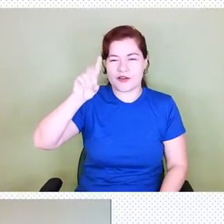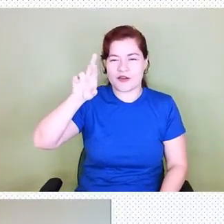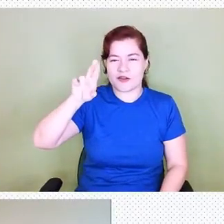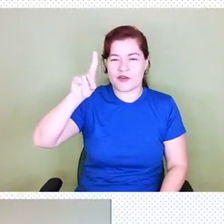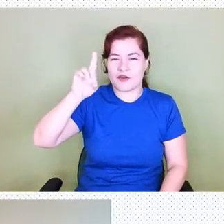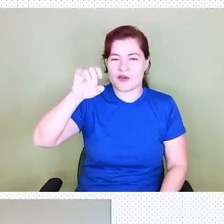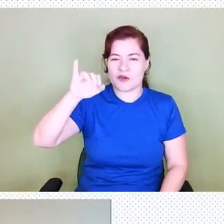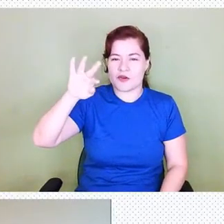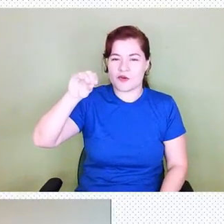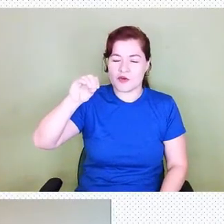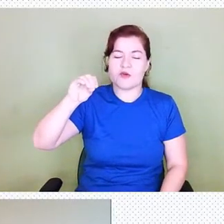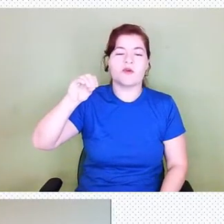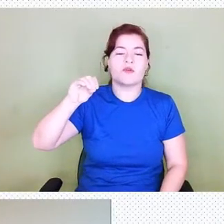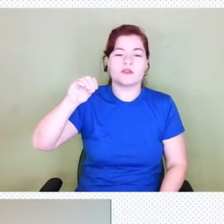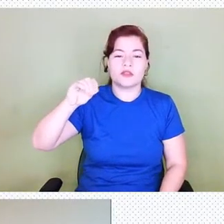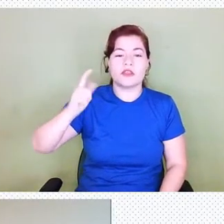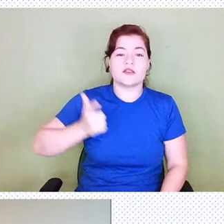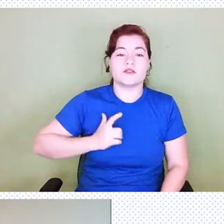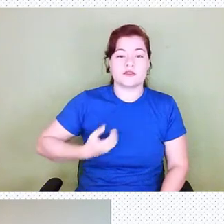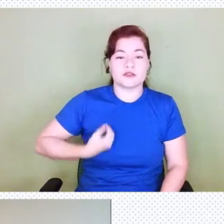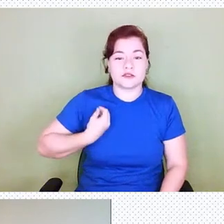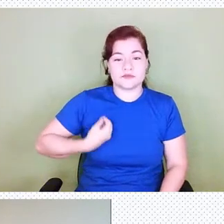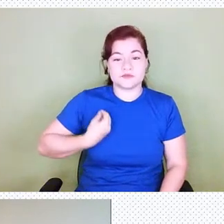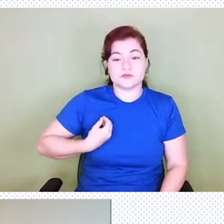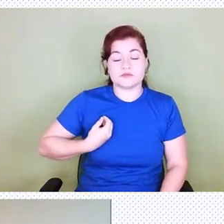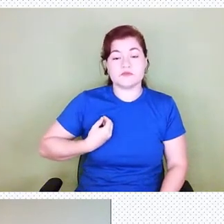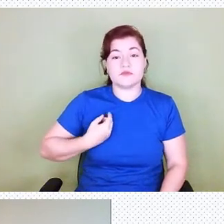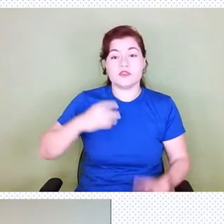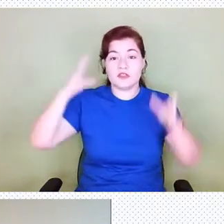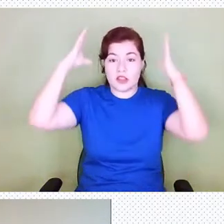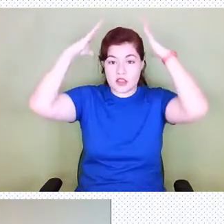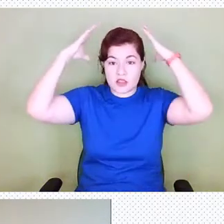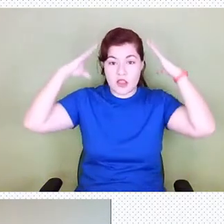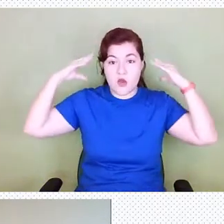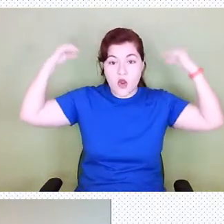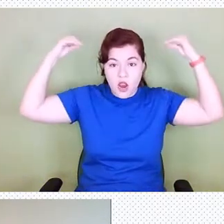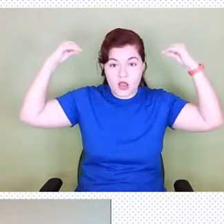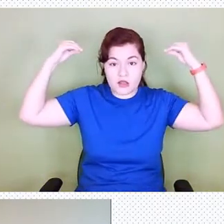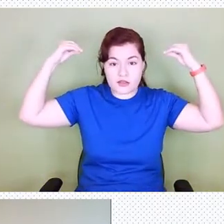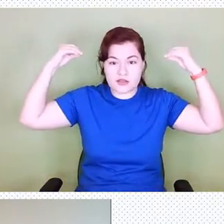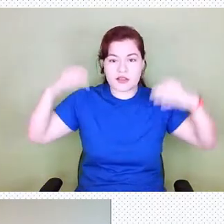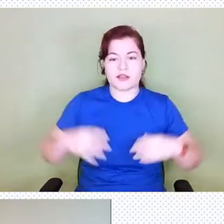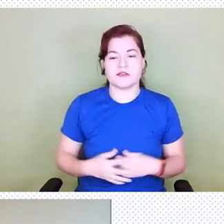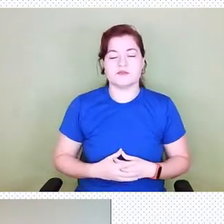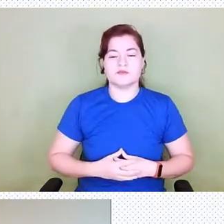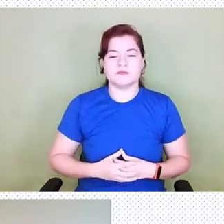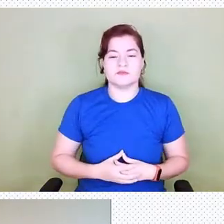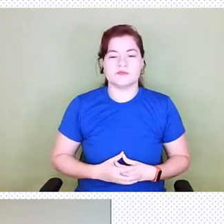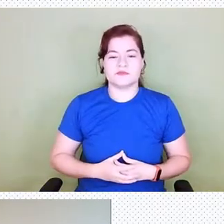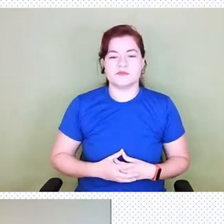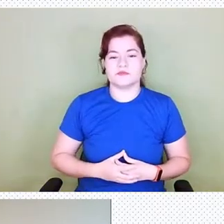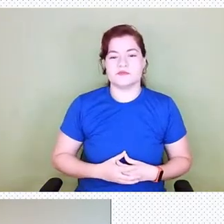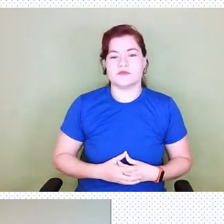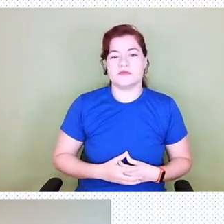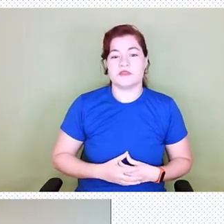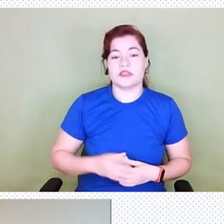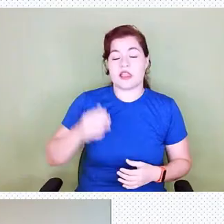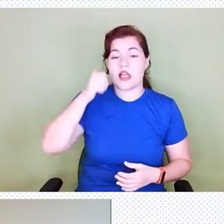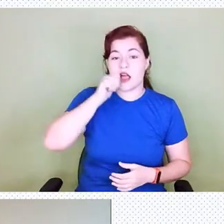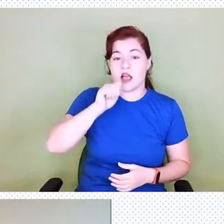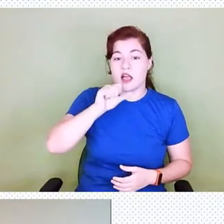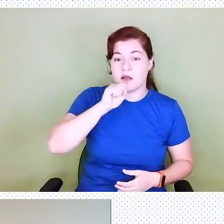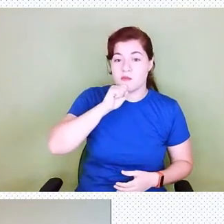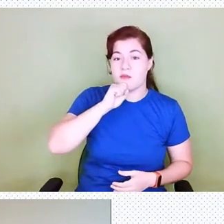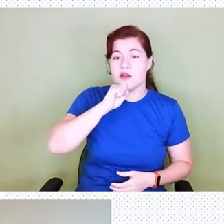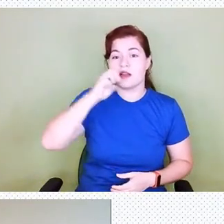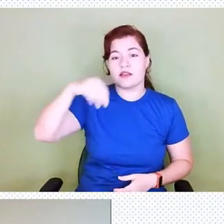Sim. Nossa Mônica está nos acompanhando da Holanda, não é? Que maravilha, que maravilha. A mãe da nossa Mariana,